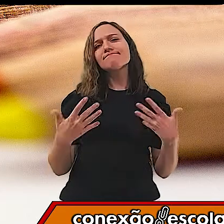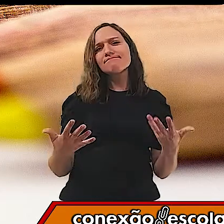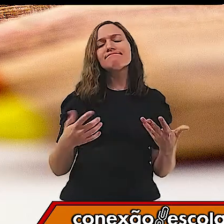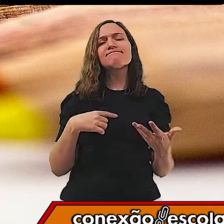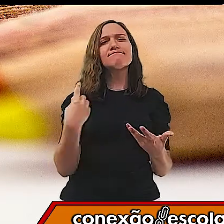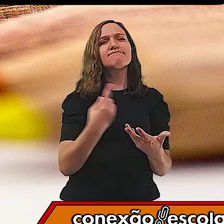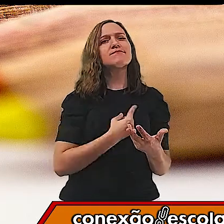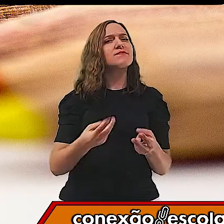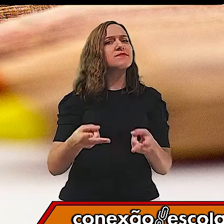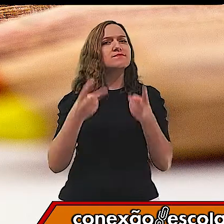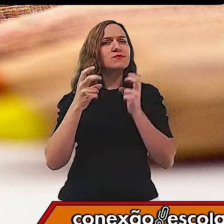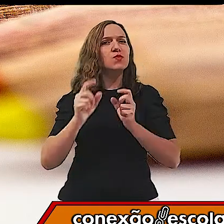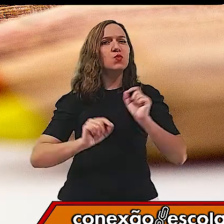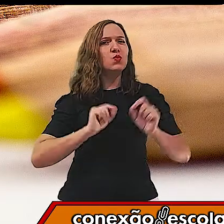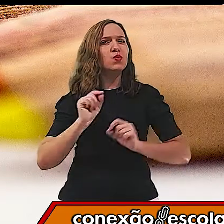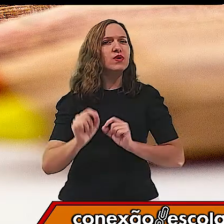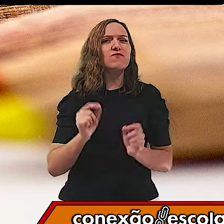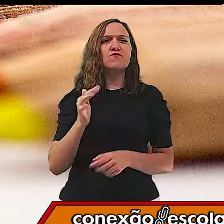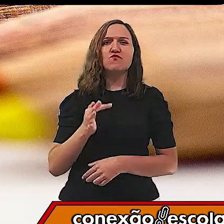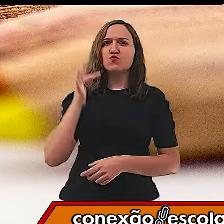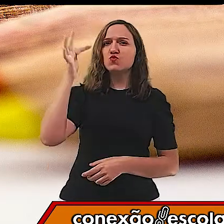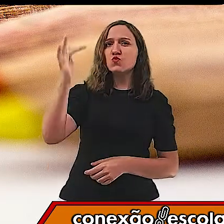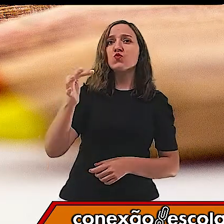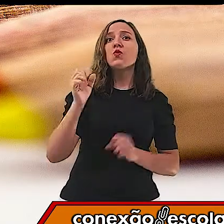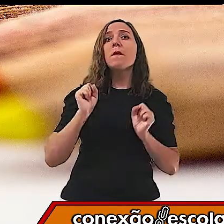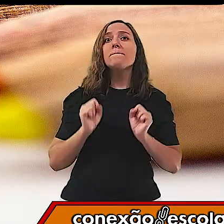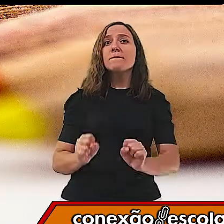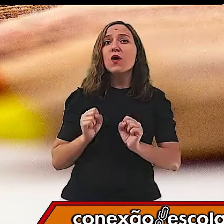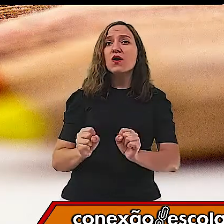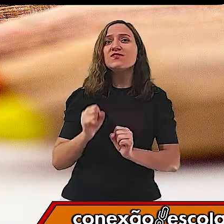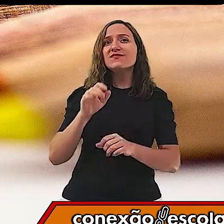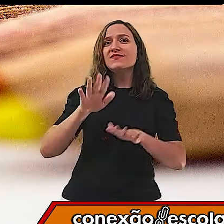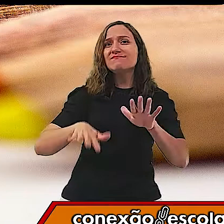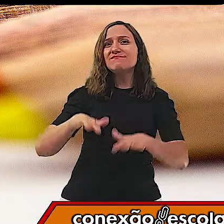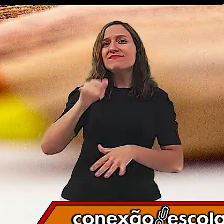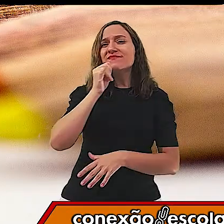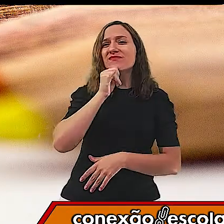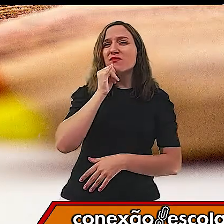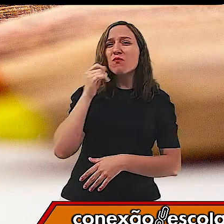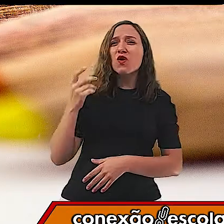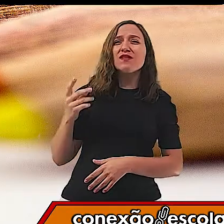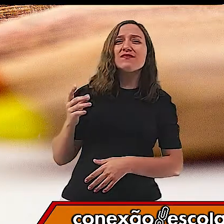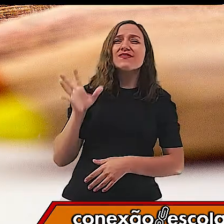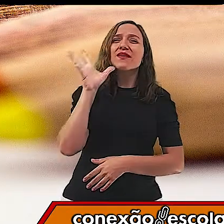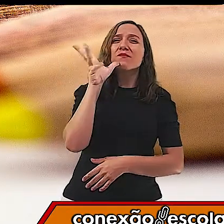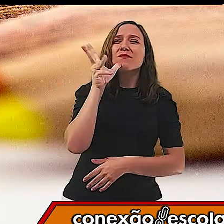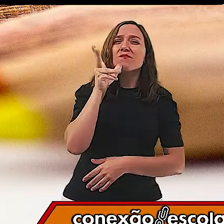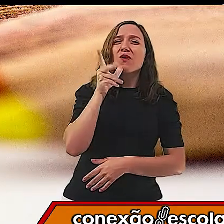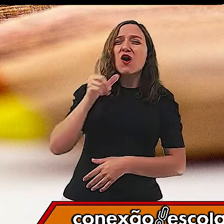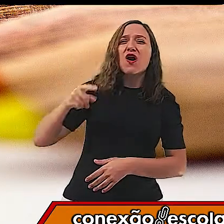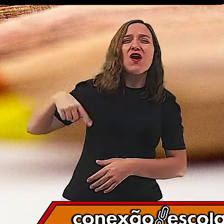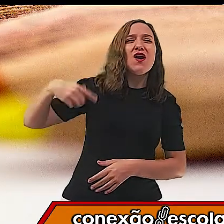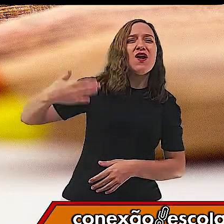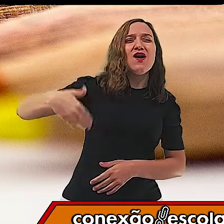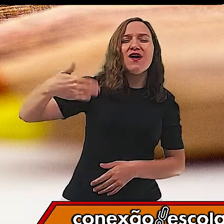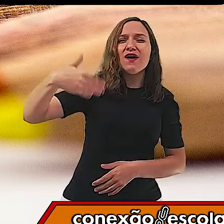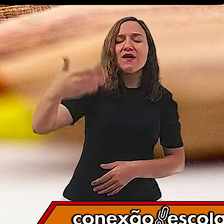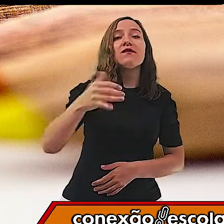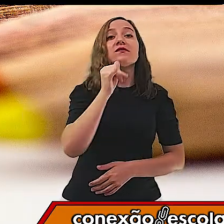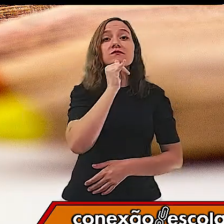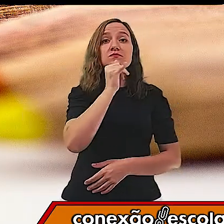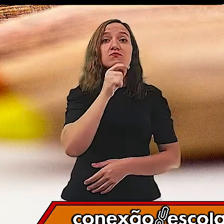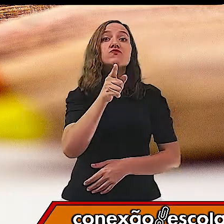que o futuro pode ser algo muito distante? Também pode ser. Por exemplo, o que você vai ser